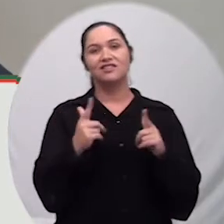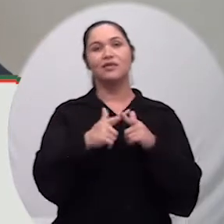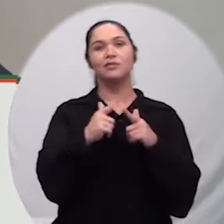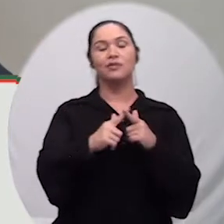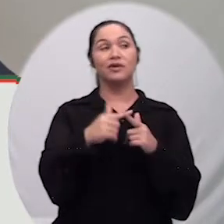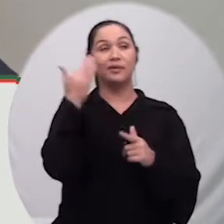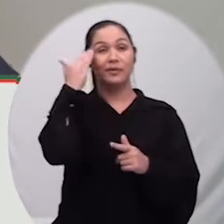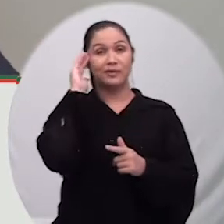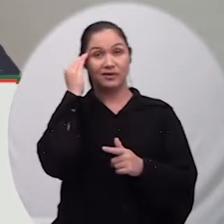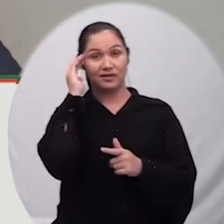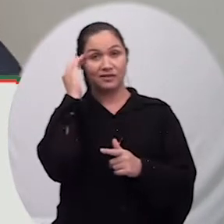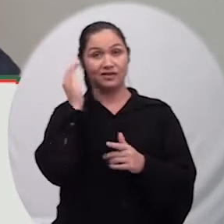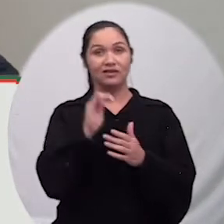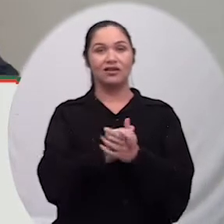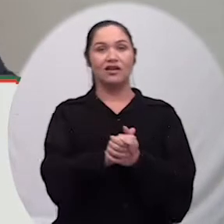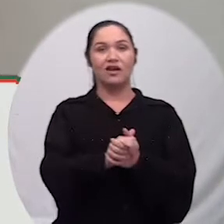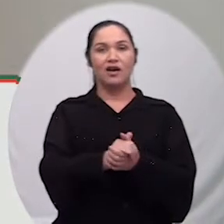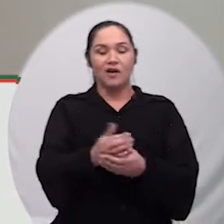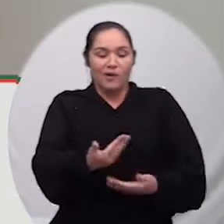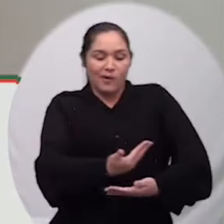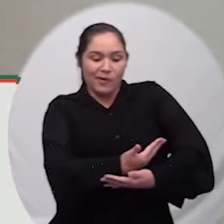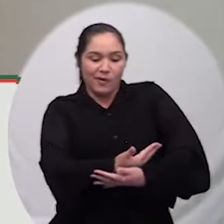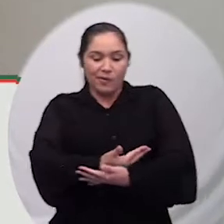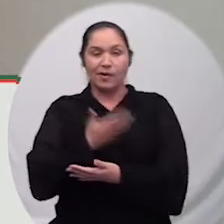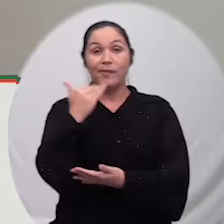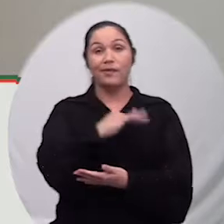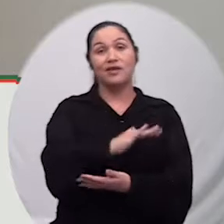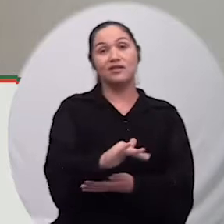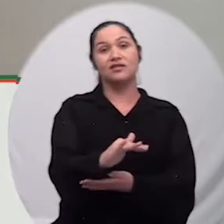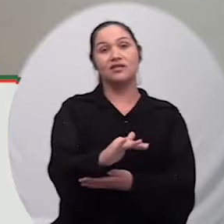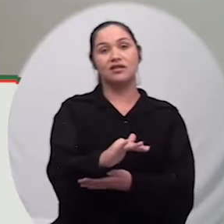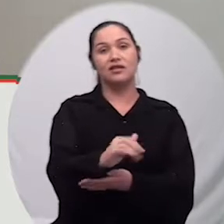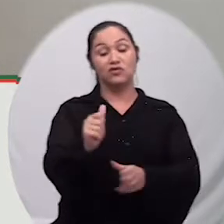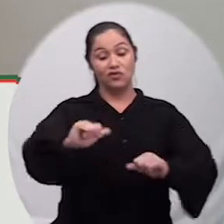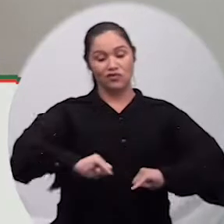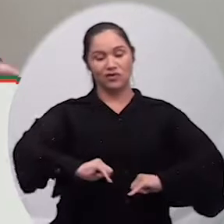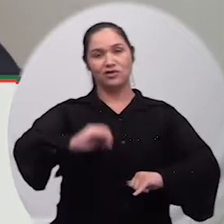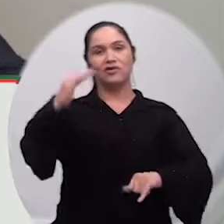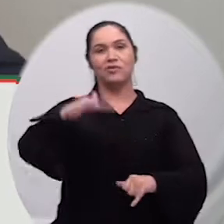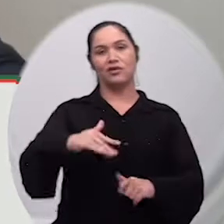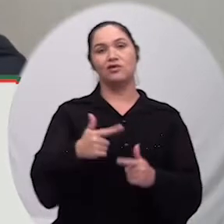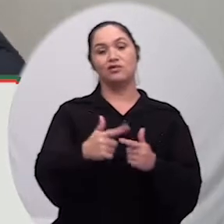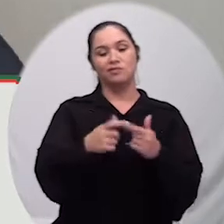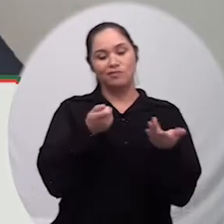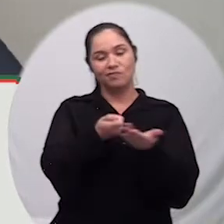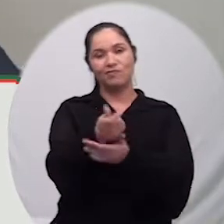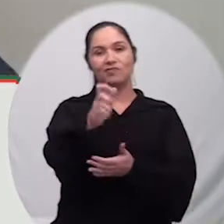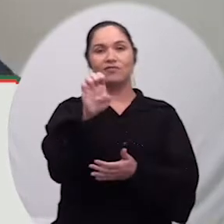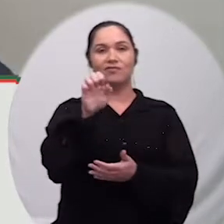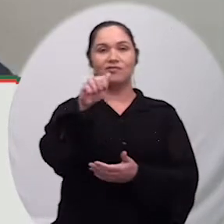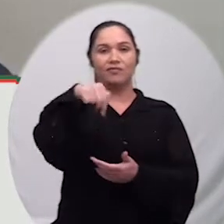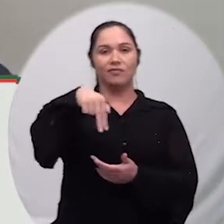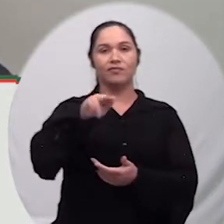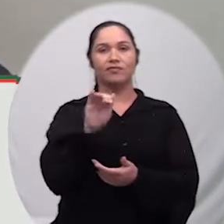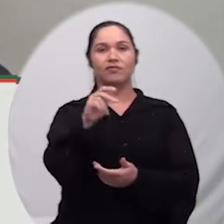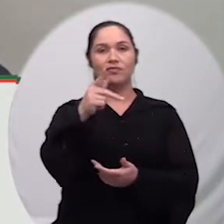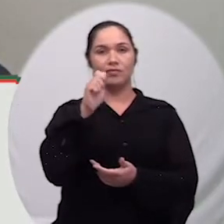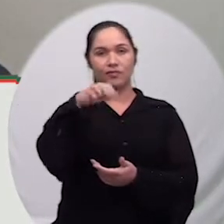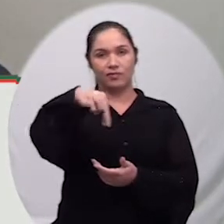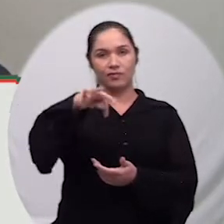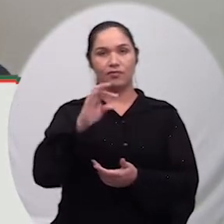diminuir o sofrimento das crianças naquele hospital. Então, no dia de hoje, fui também solicitado por